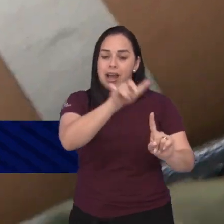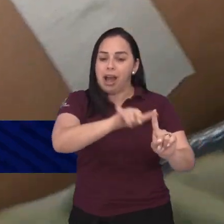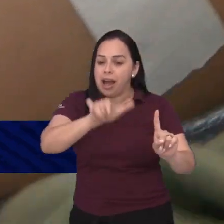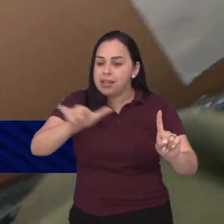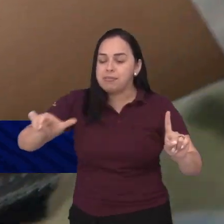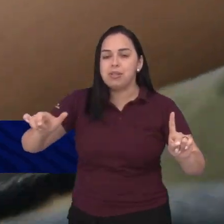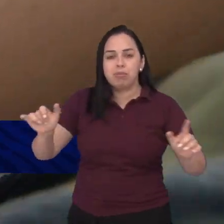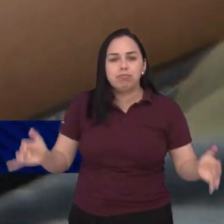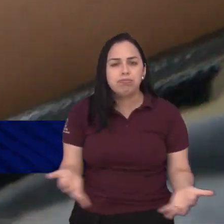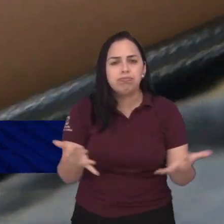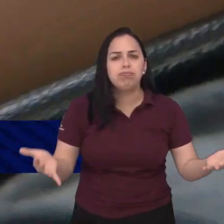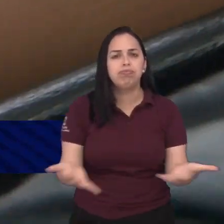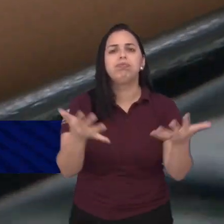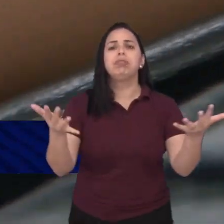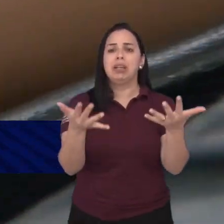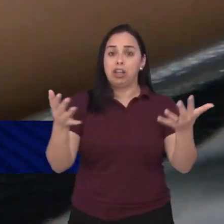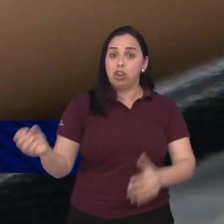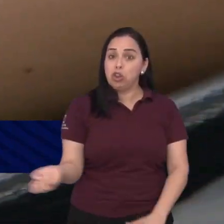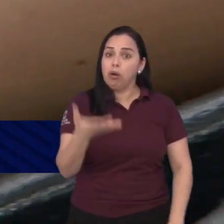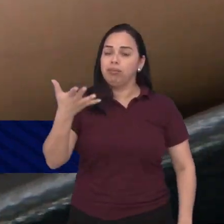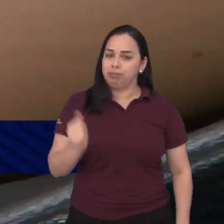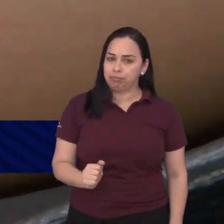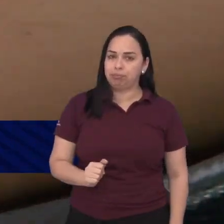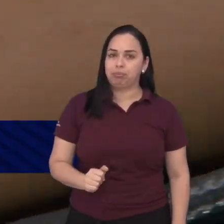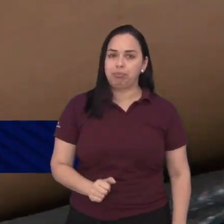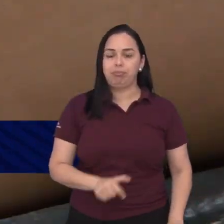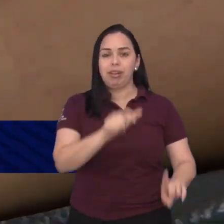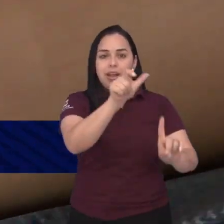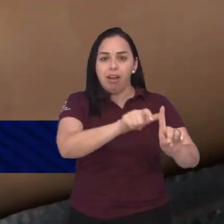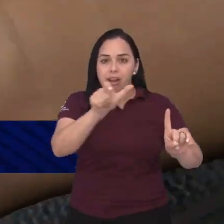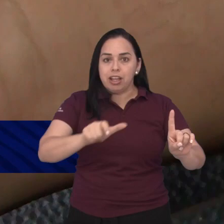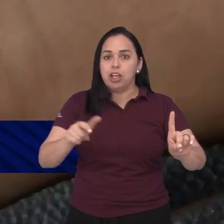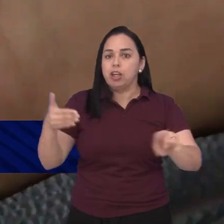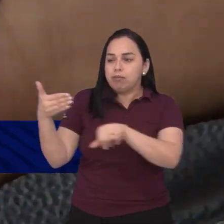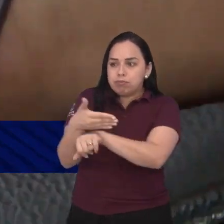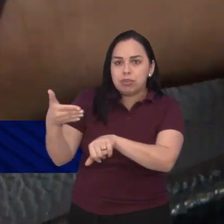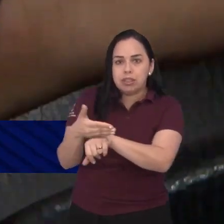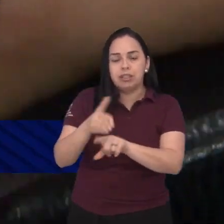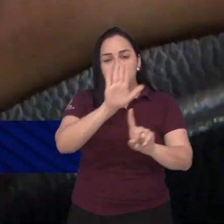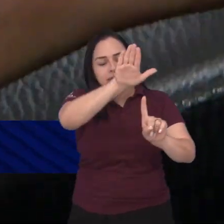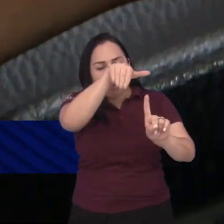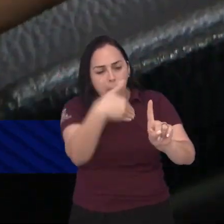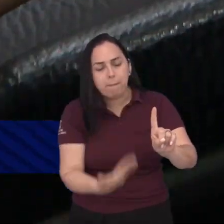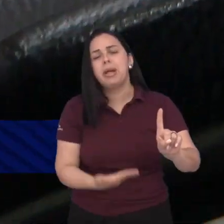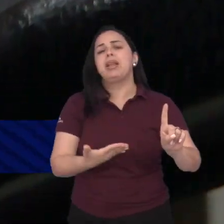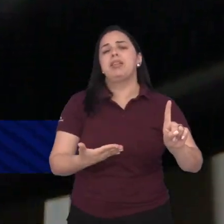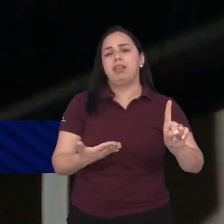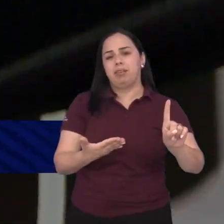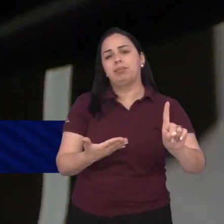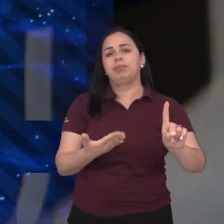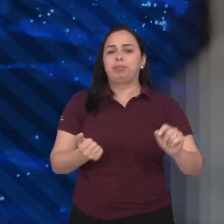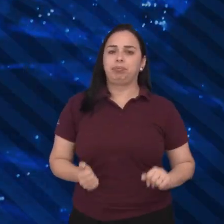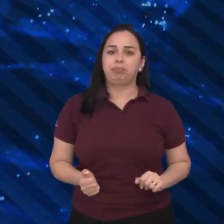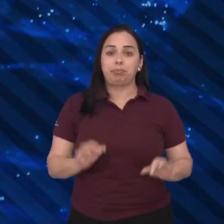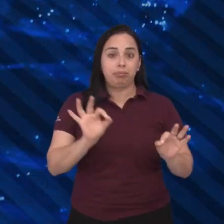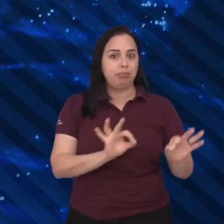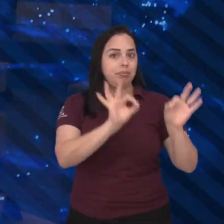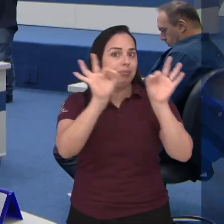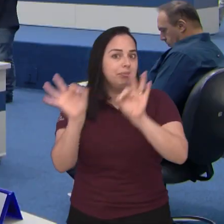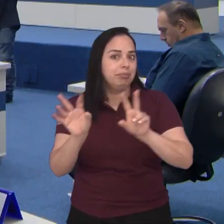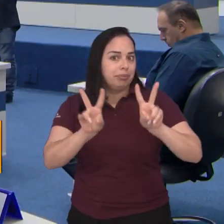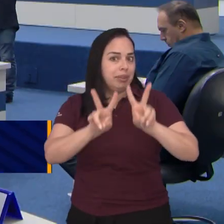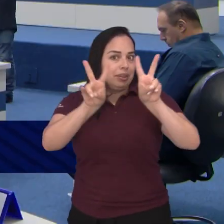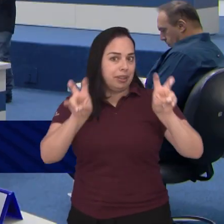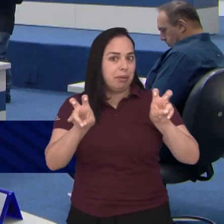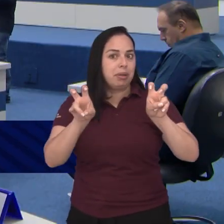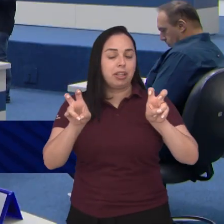de solidariedade e incentiva novas doações. Maiores doadores da cidade são homenageados na Câmara. Confira